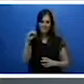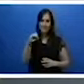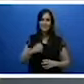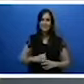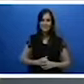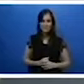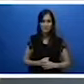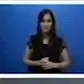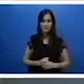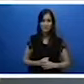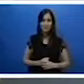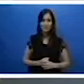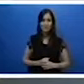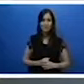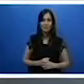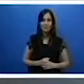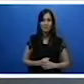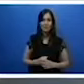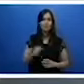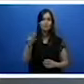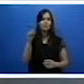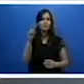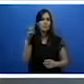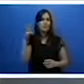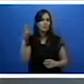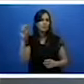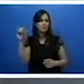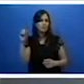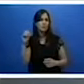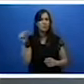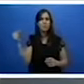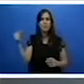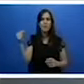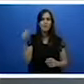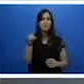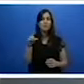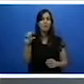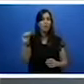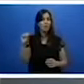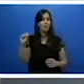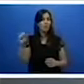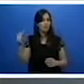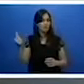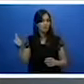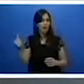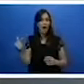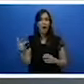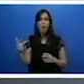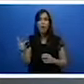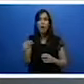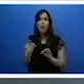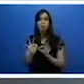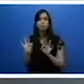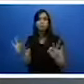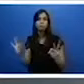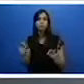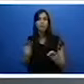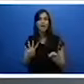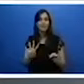0. Então, 230 menos 186 igual 44.